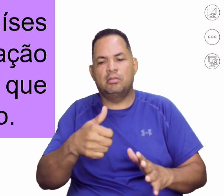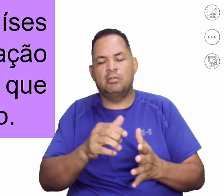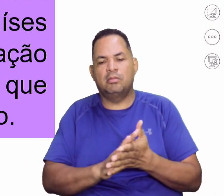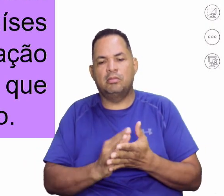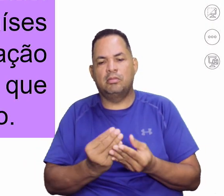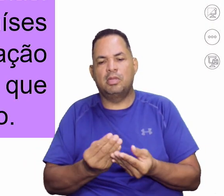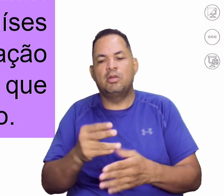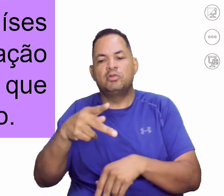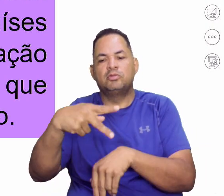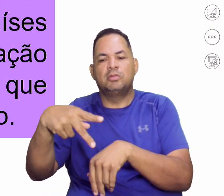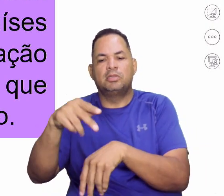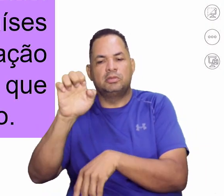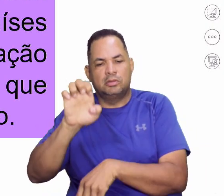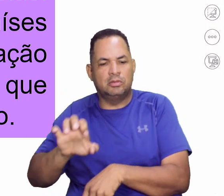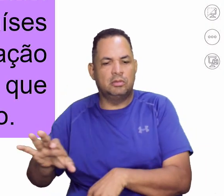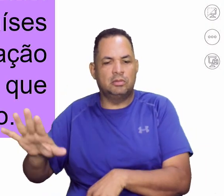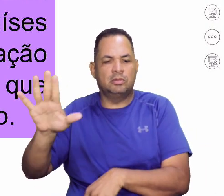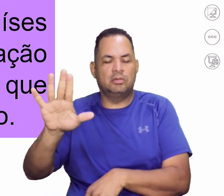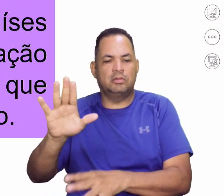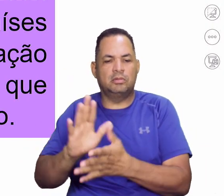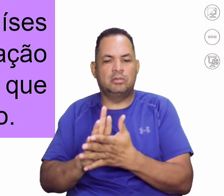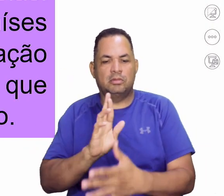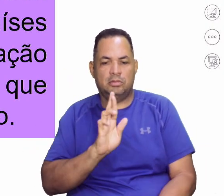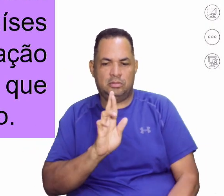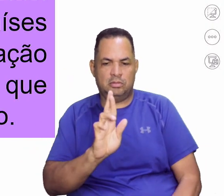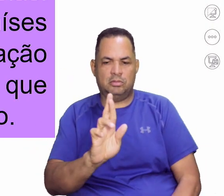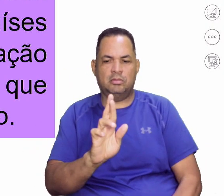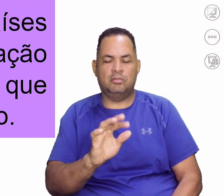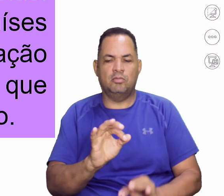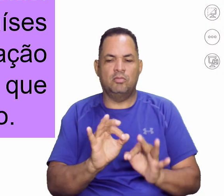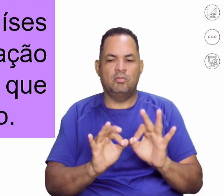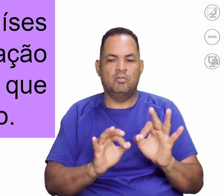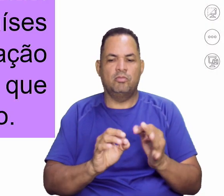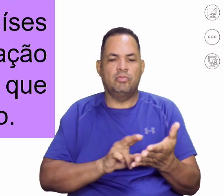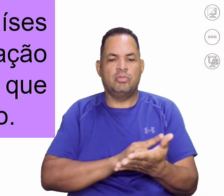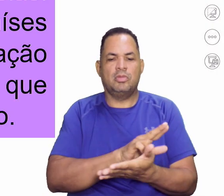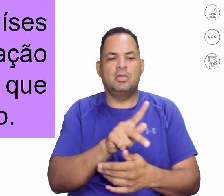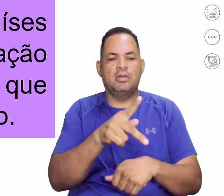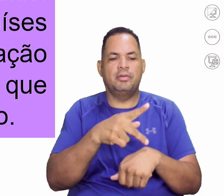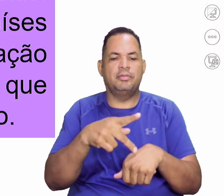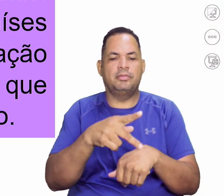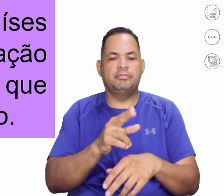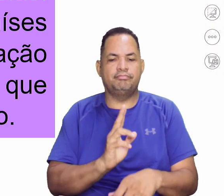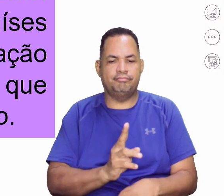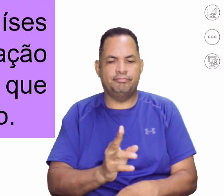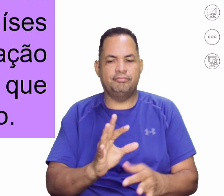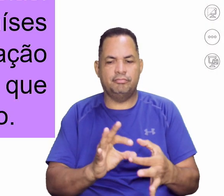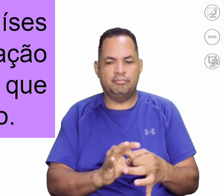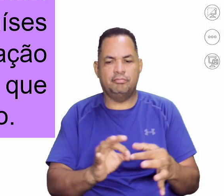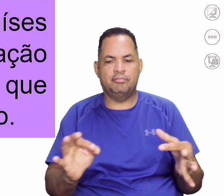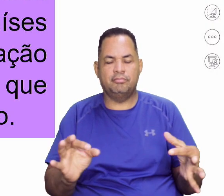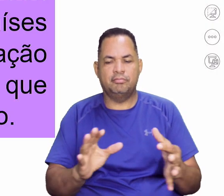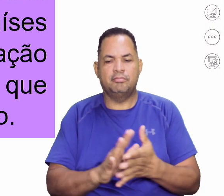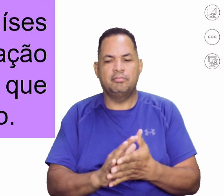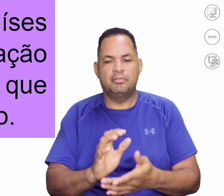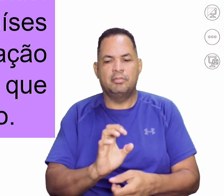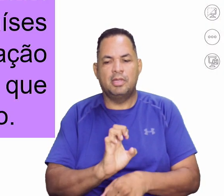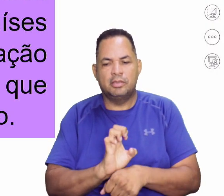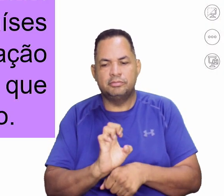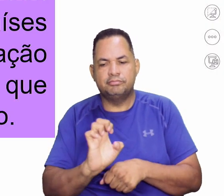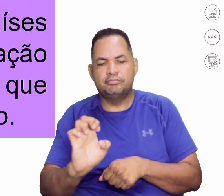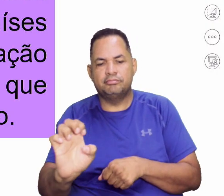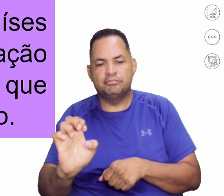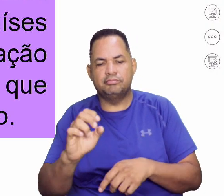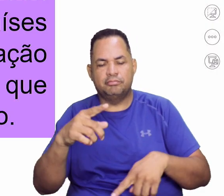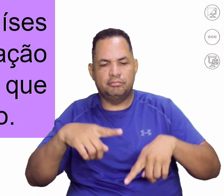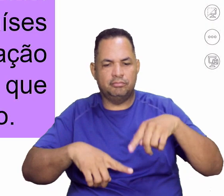às potências europeias. Como resultado, muitos desses países continuaram dependentes da